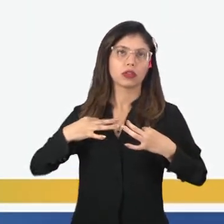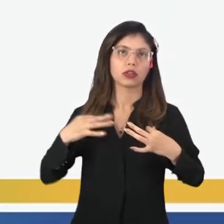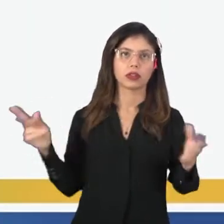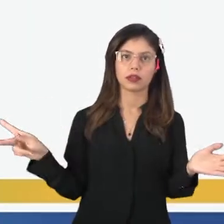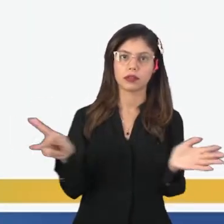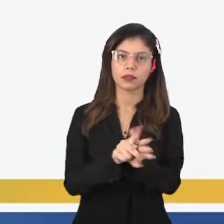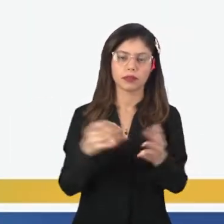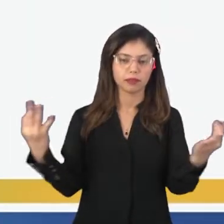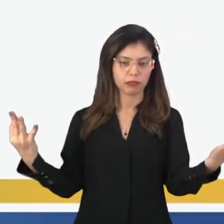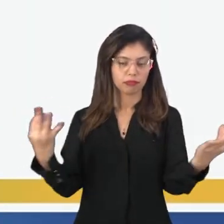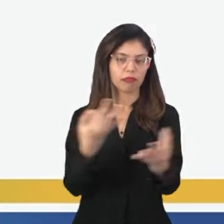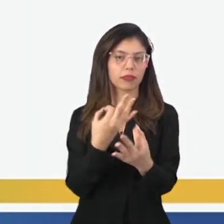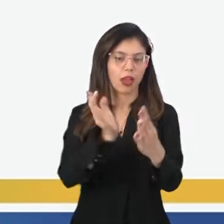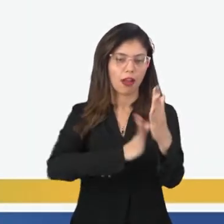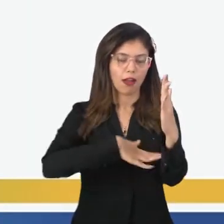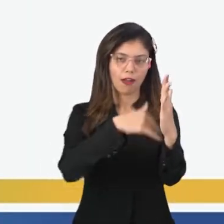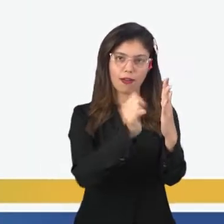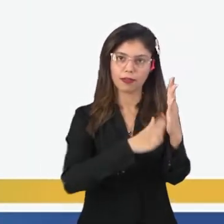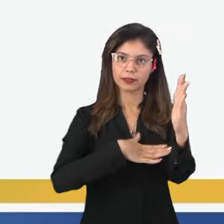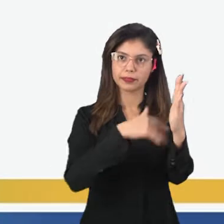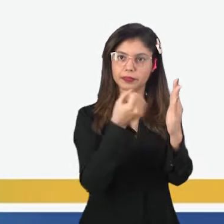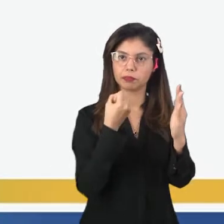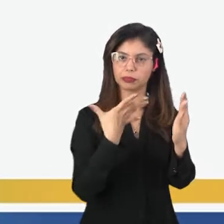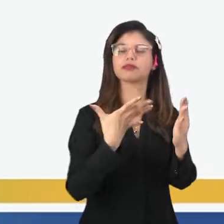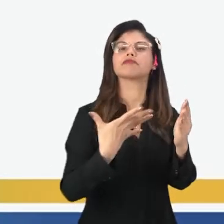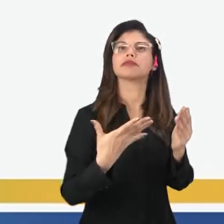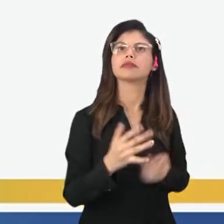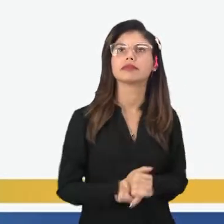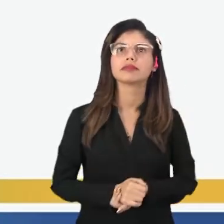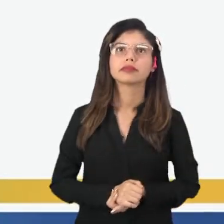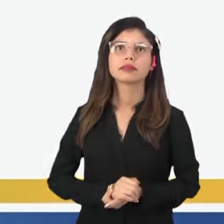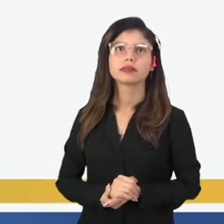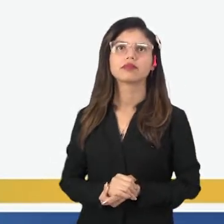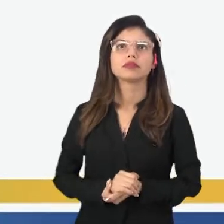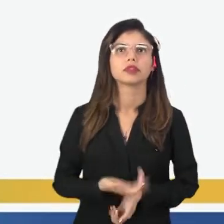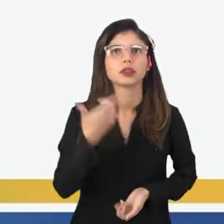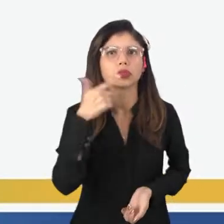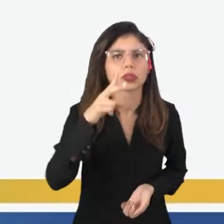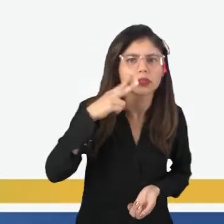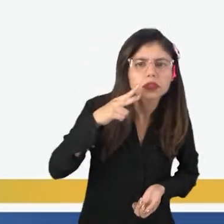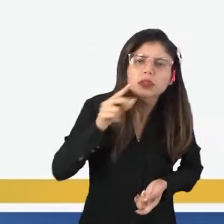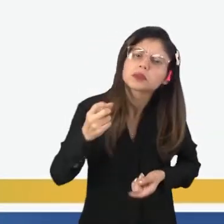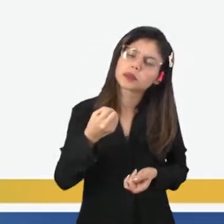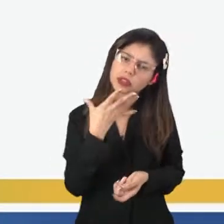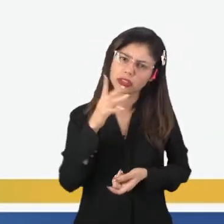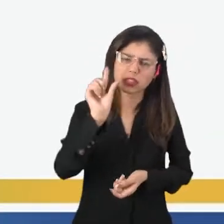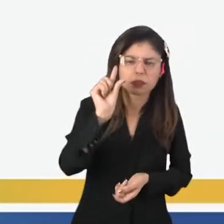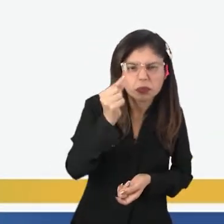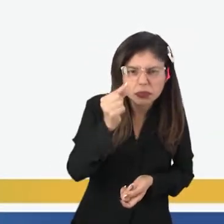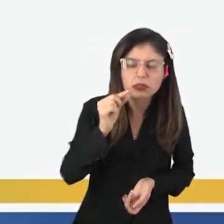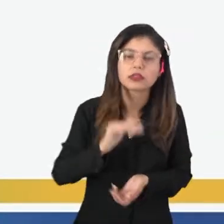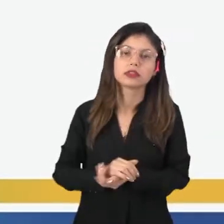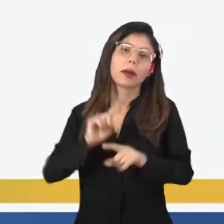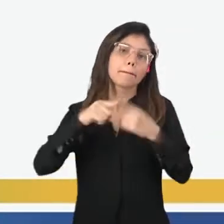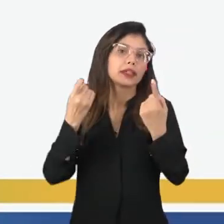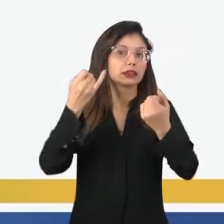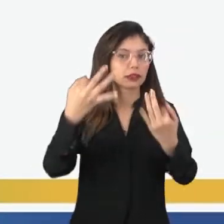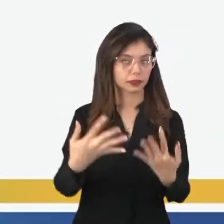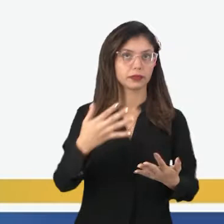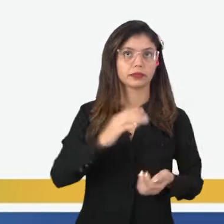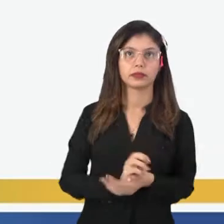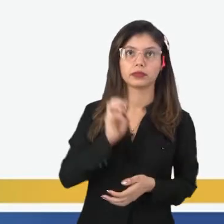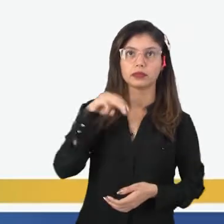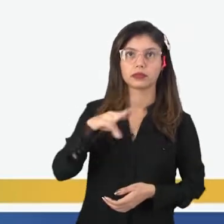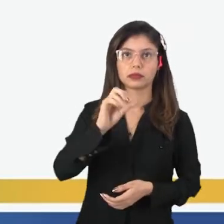uma perfeita obra-prima. Na legenda, que no caso vocês não conseguem enxergar bem porque está bem pequenininho, mas que diz isso,